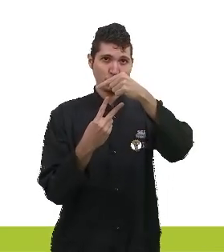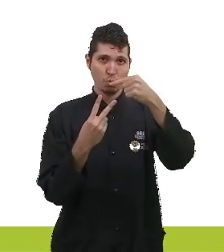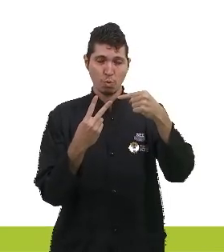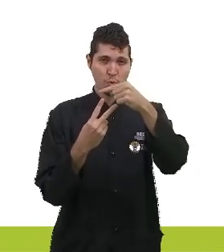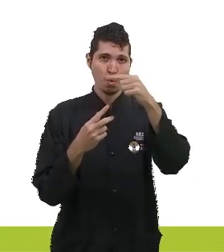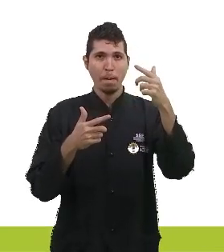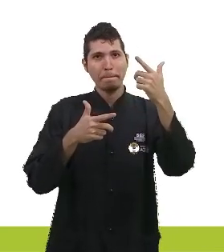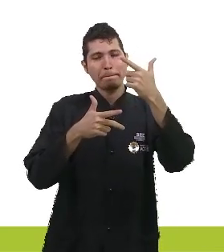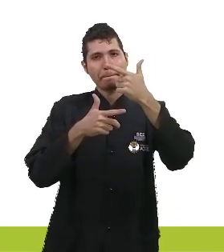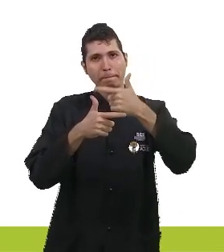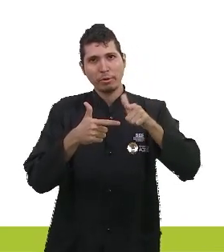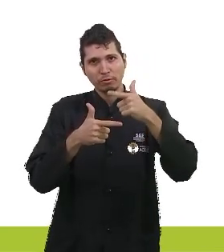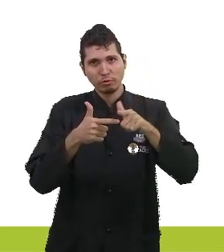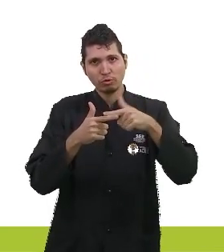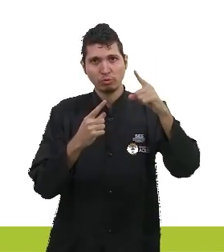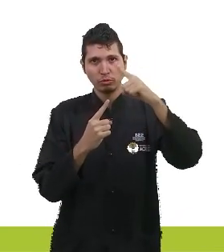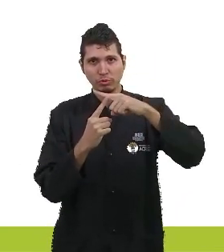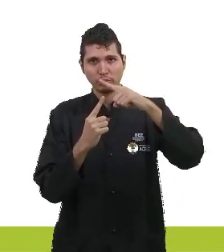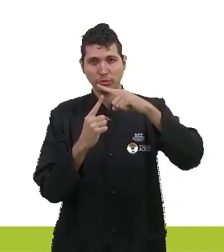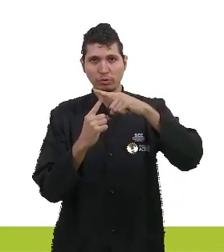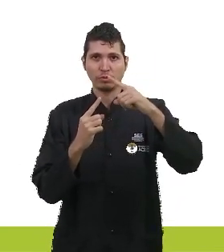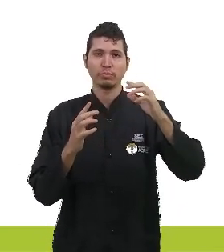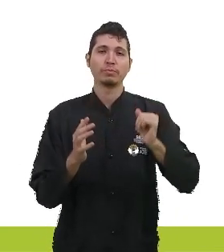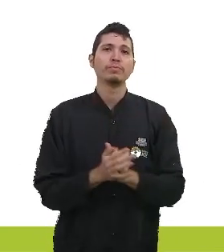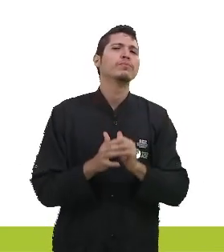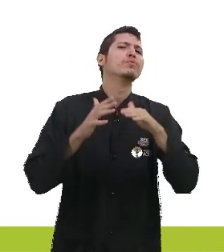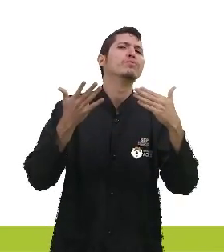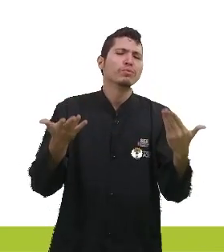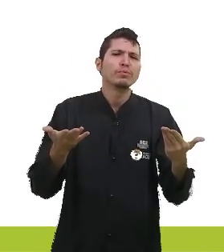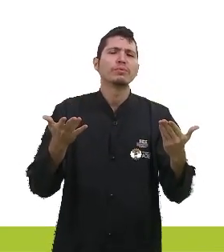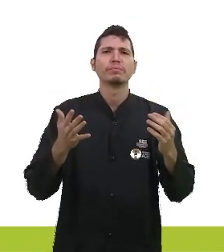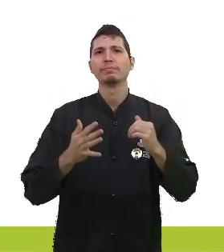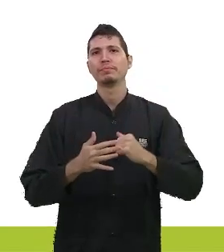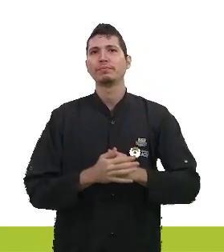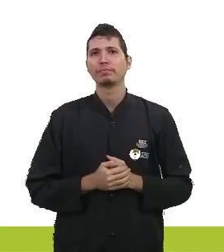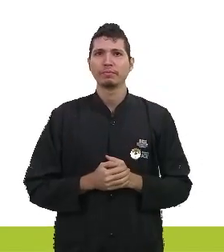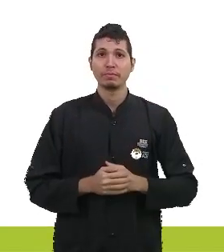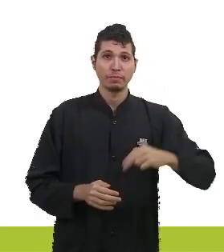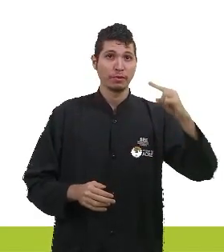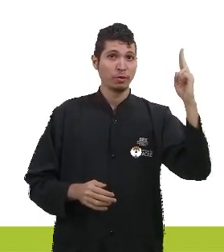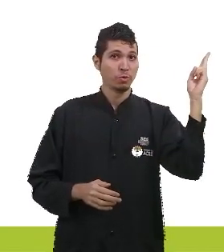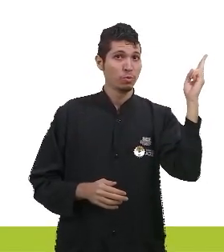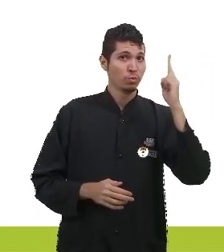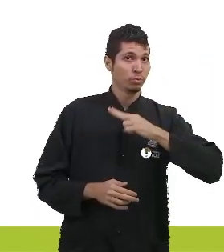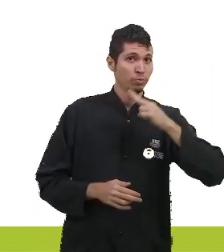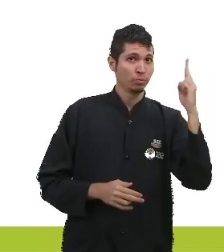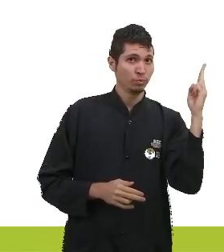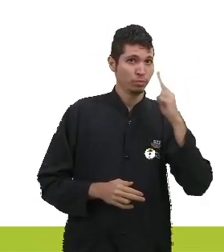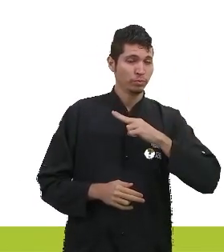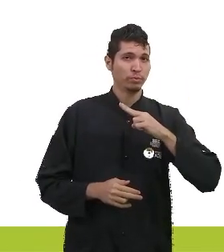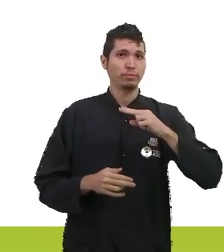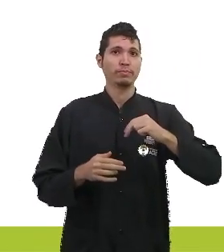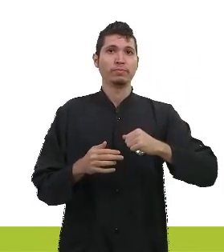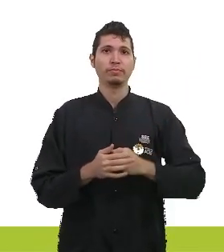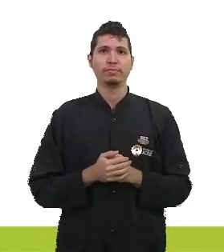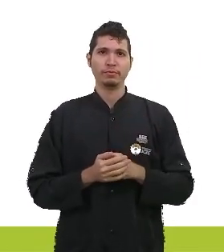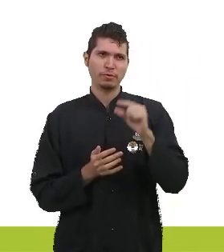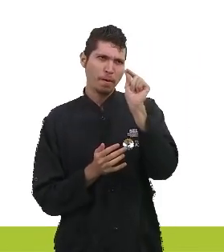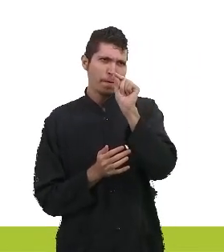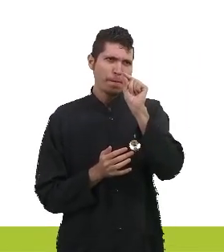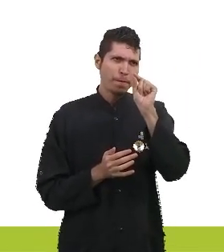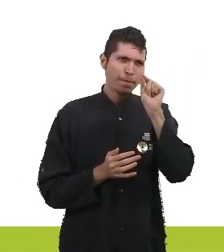até grifar os tipos de problemas que ele tinha. Que eram os problemas urgentes? Bora, grifa, meu amigo, que eu quero